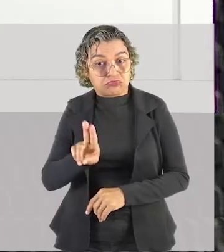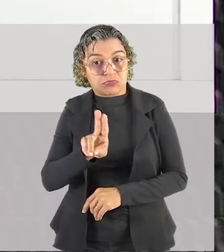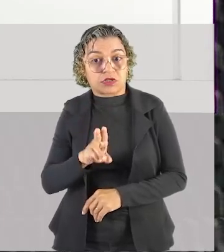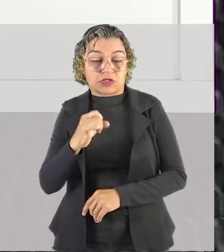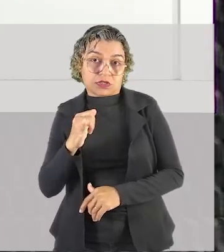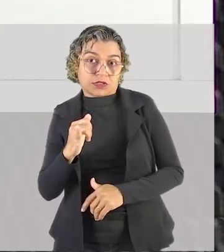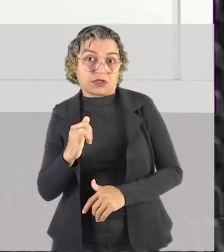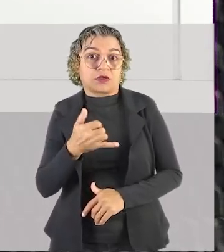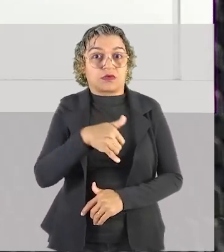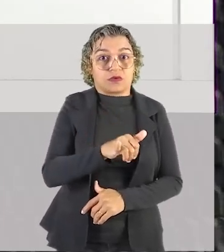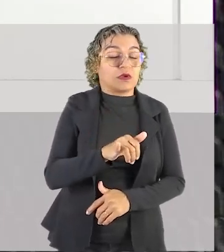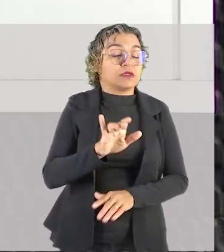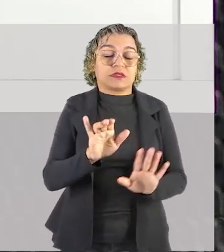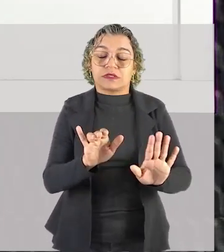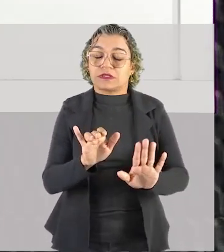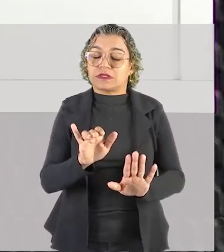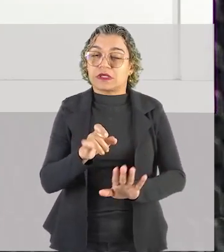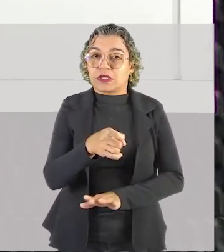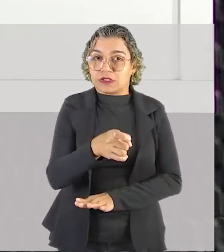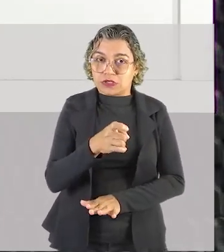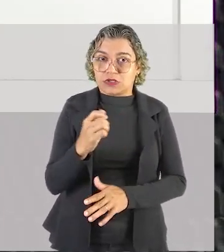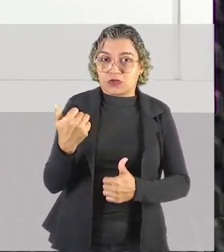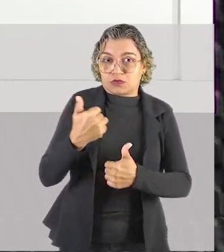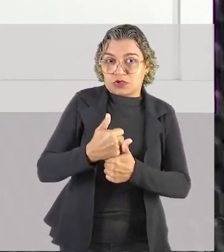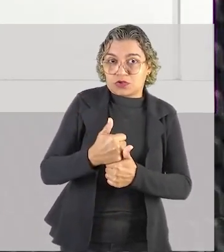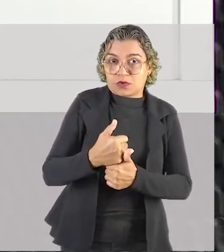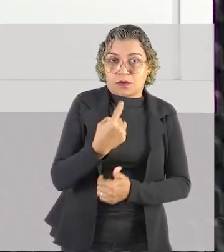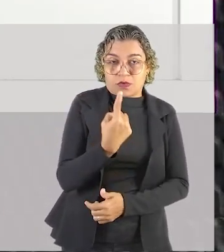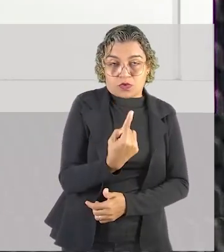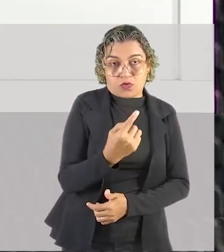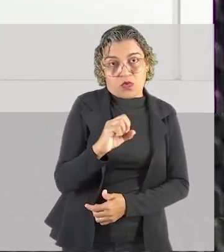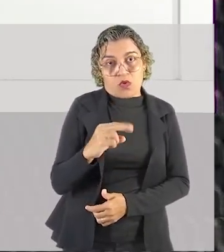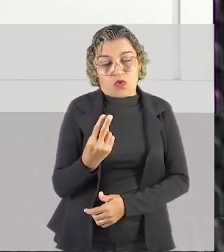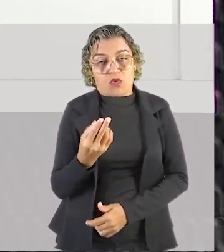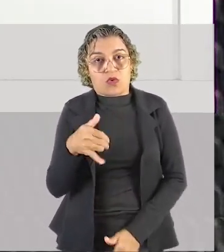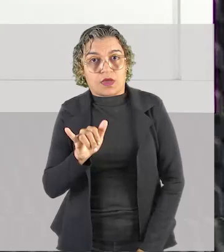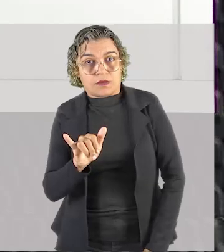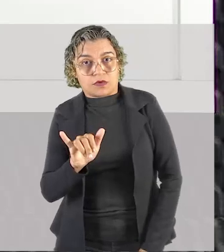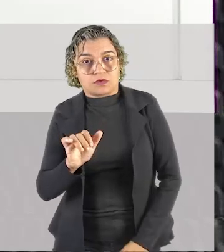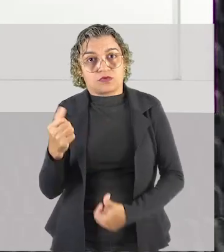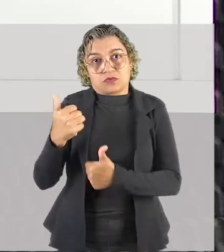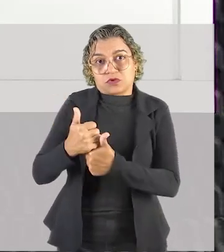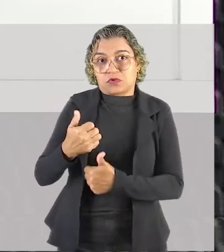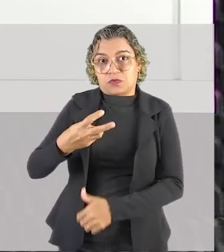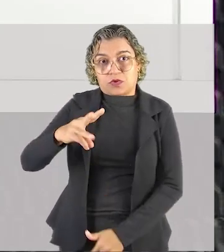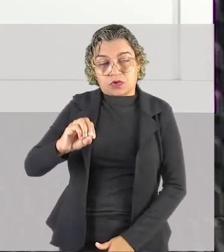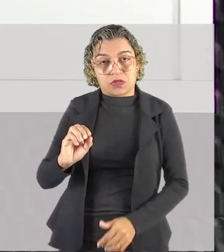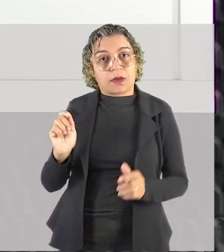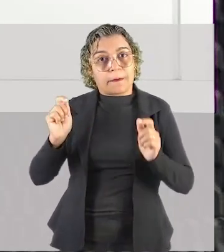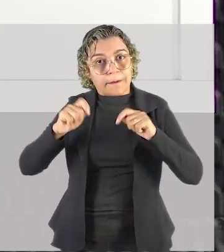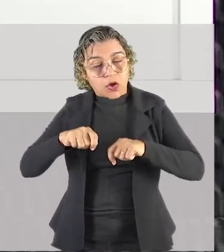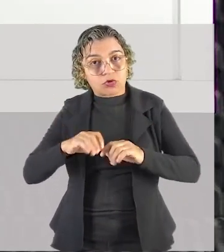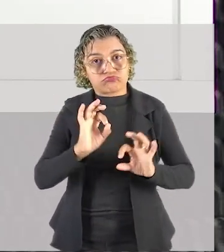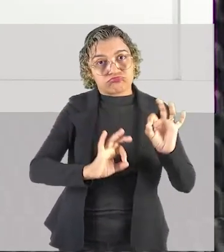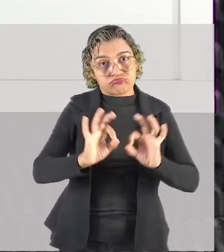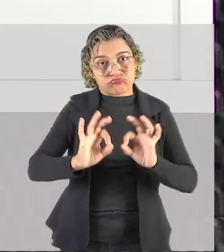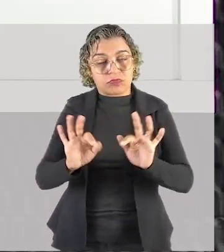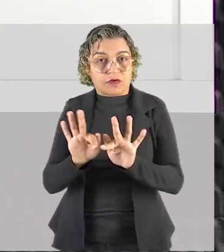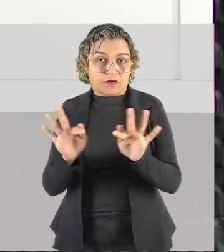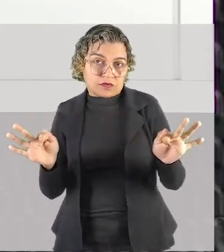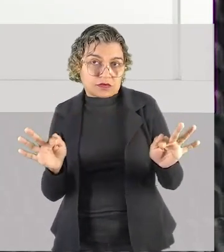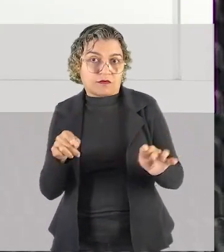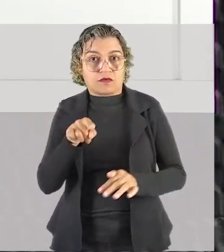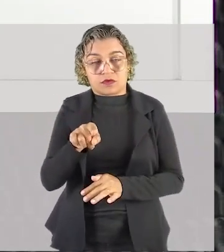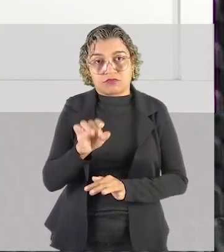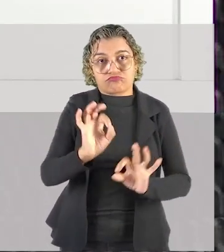você substituir o x por 1 e o y por 30, você tem como encontrar o valor de b e montar a sua função. A partir do momento que